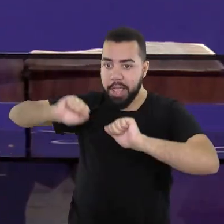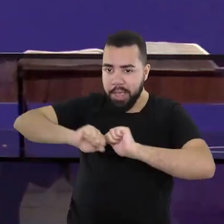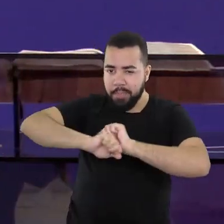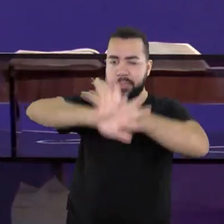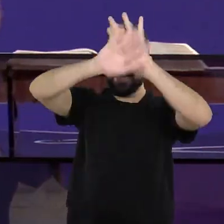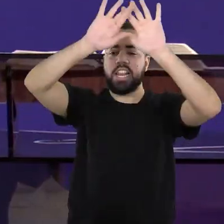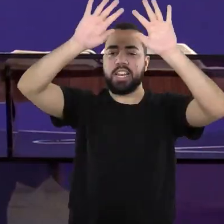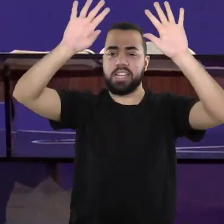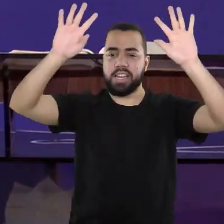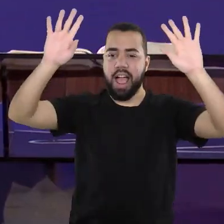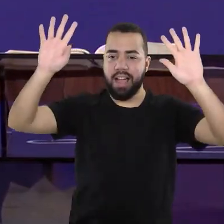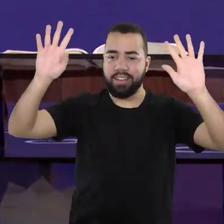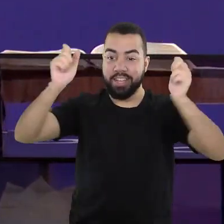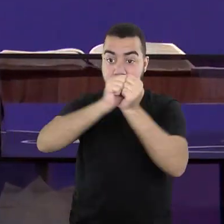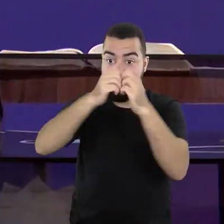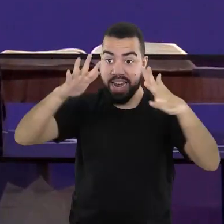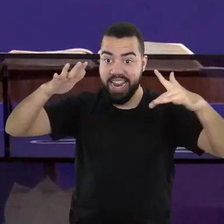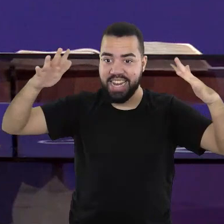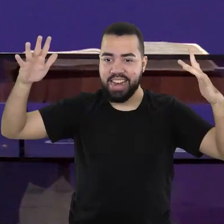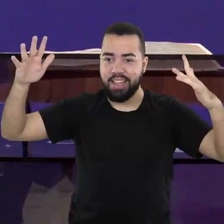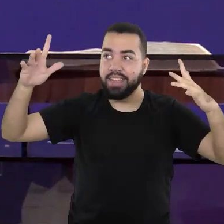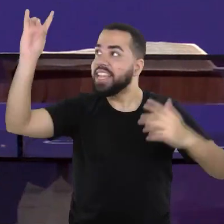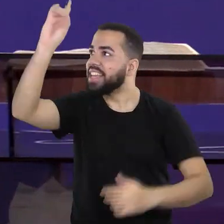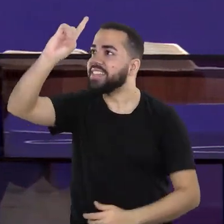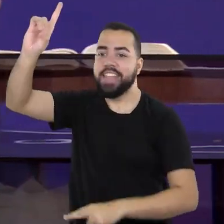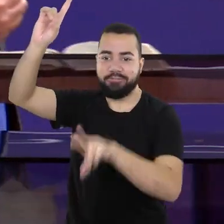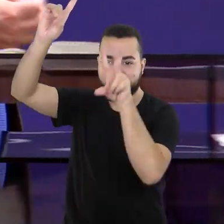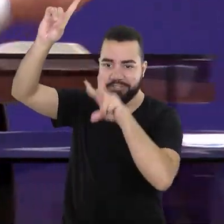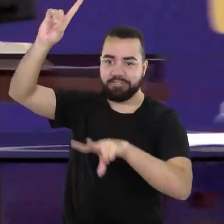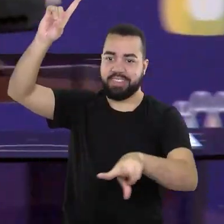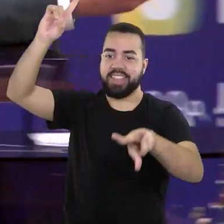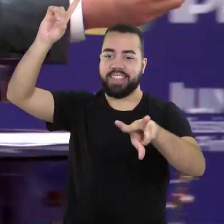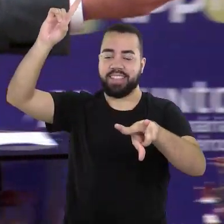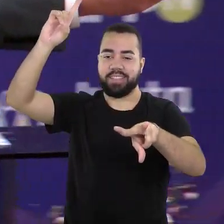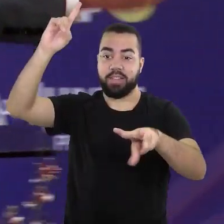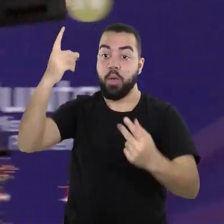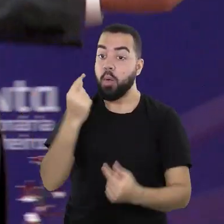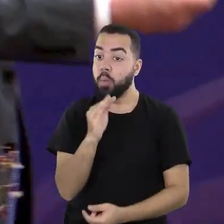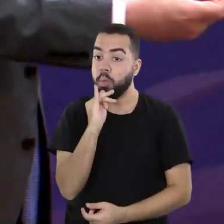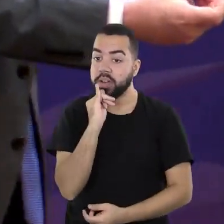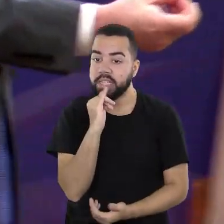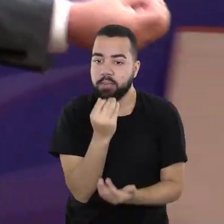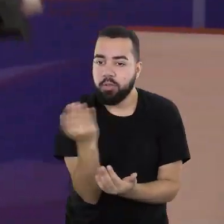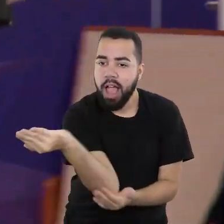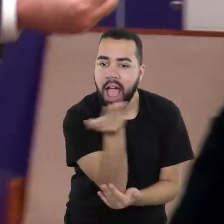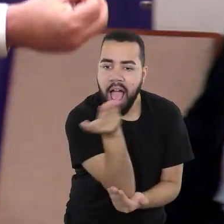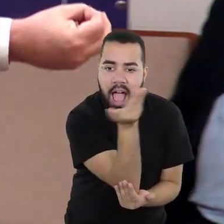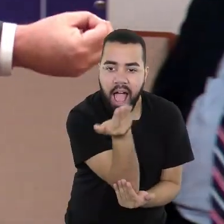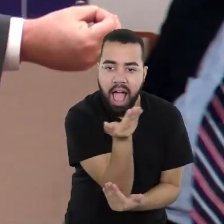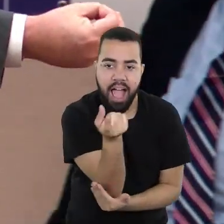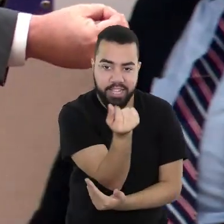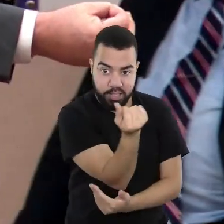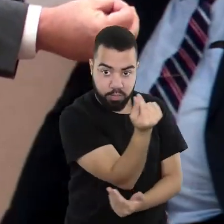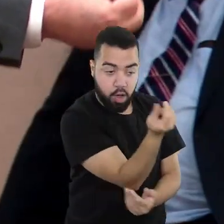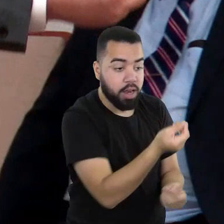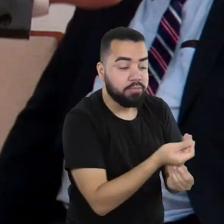práticas piedosas de vida cristã judaica, a esmola, a oração e o jejum,